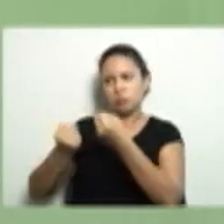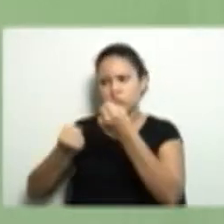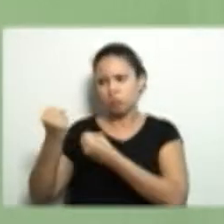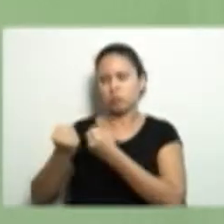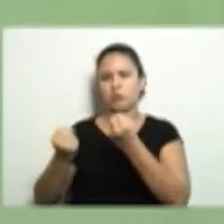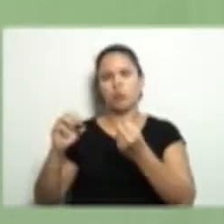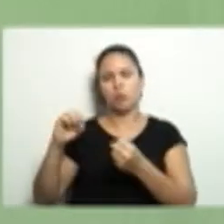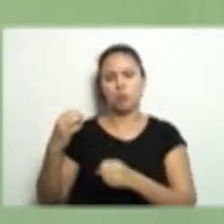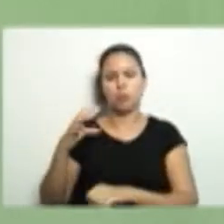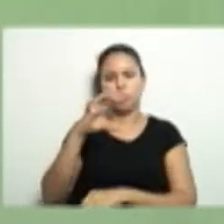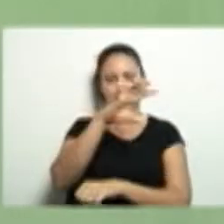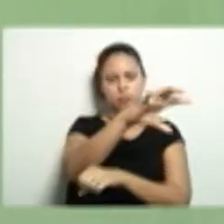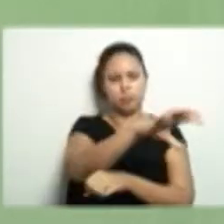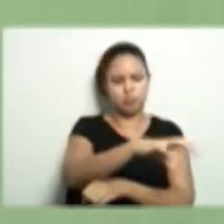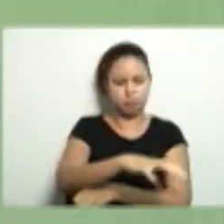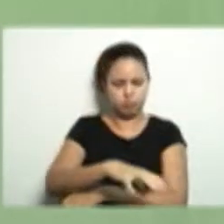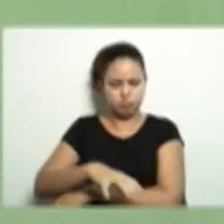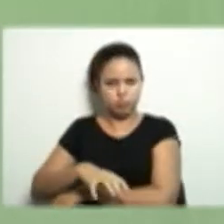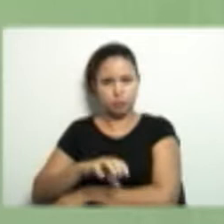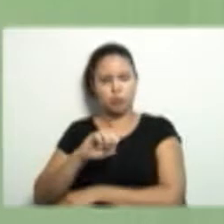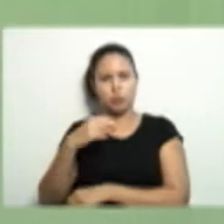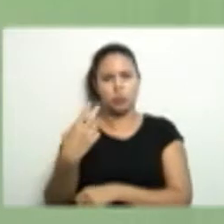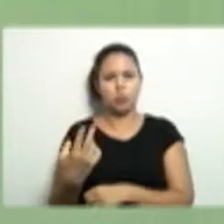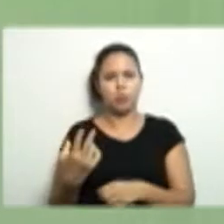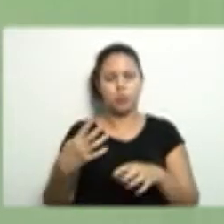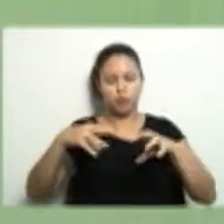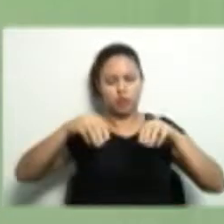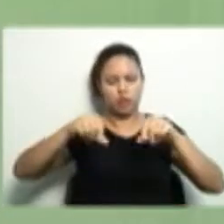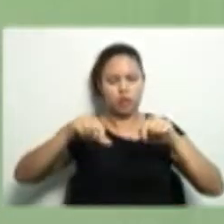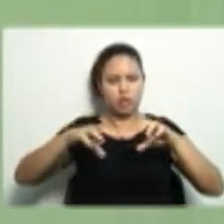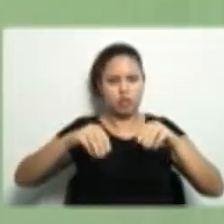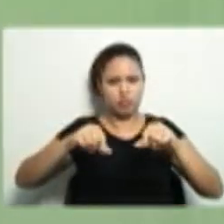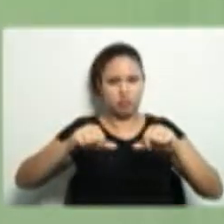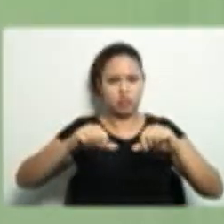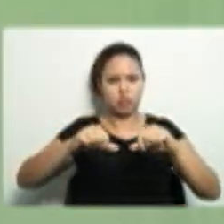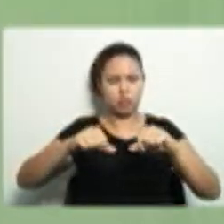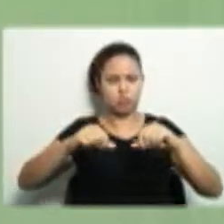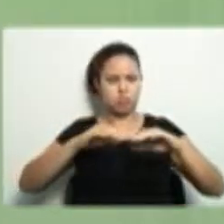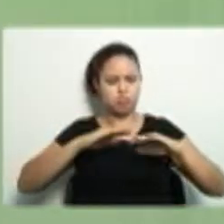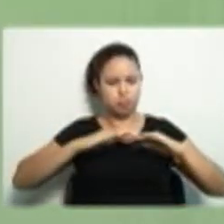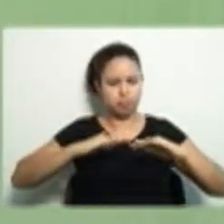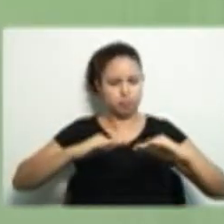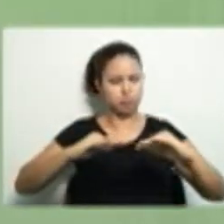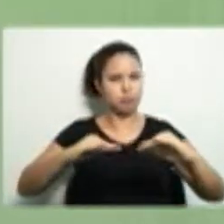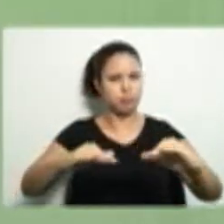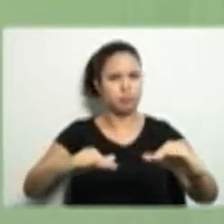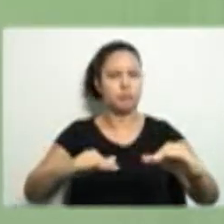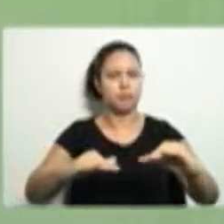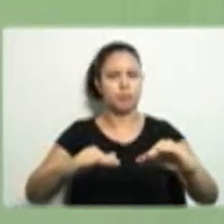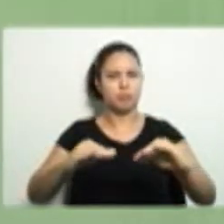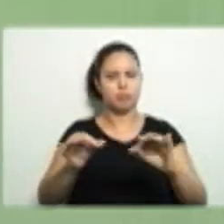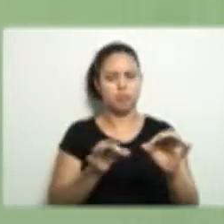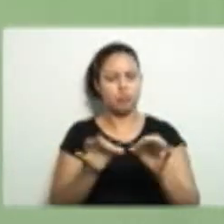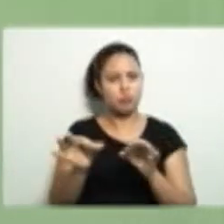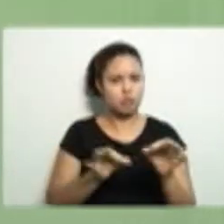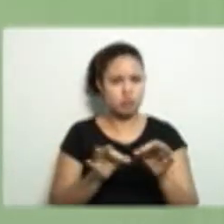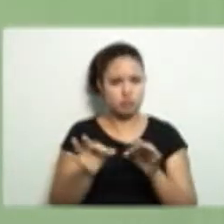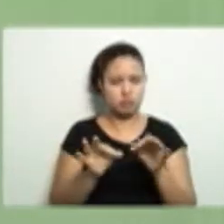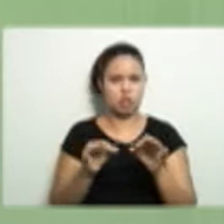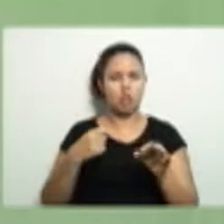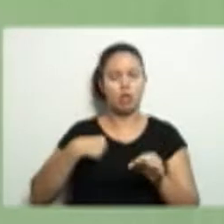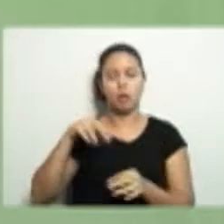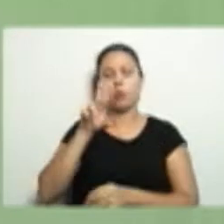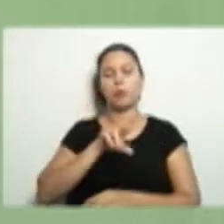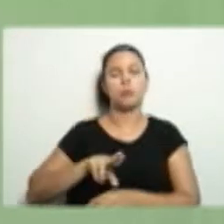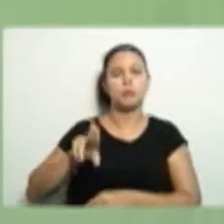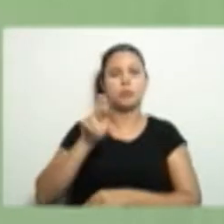a terraplanagem em um terreno, né? Coisas que vão usar máquinas que vão fazer o mesmo serviço em diferentes lugares. Então,